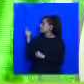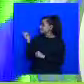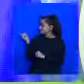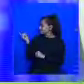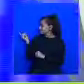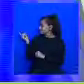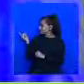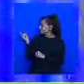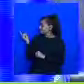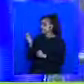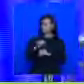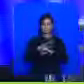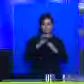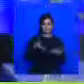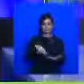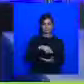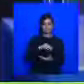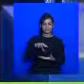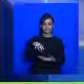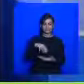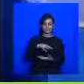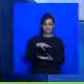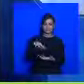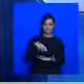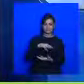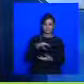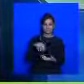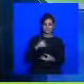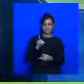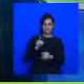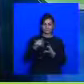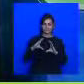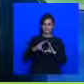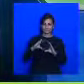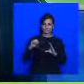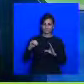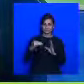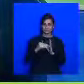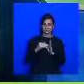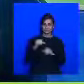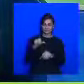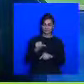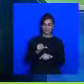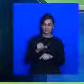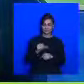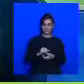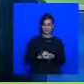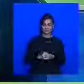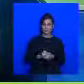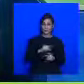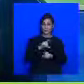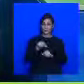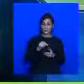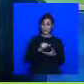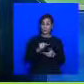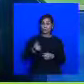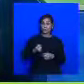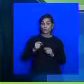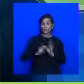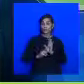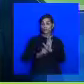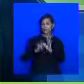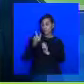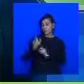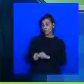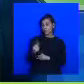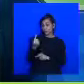valendo! Globo carregado, embaralhando. 10 bolas numeradas de 0 a 9. Sorteio do número